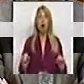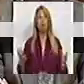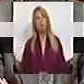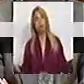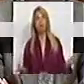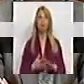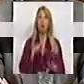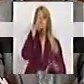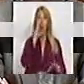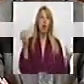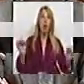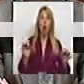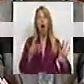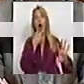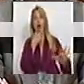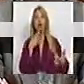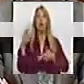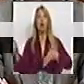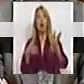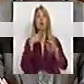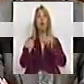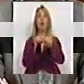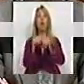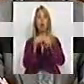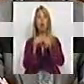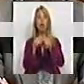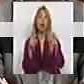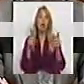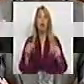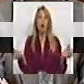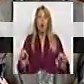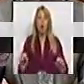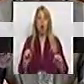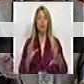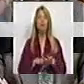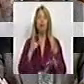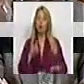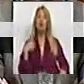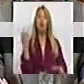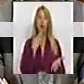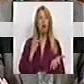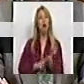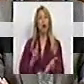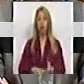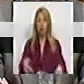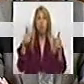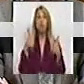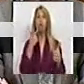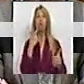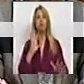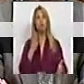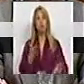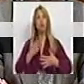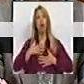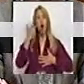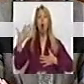este Governo não poderia haver esta reorientação de política. É por isso que temos boas razões para estarmos orgulhosos do passo que